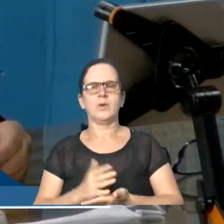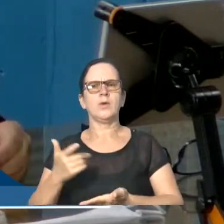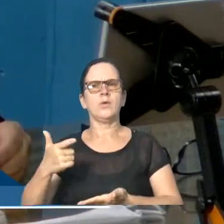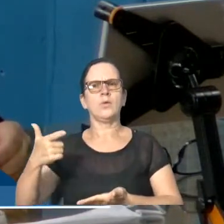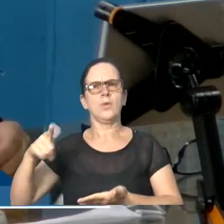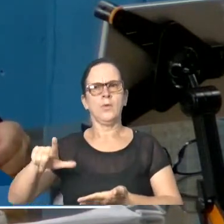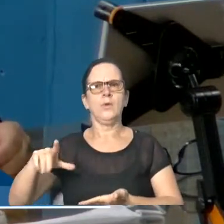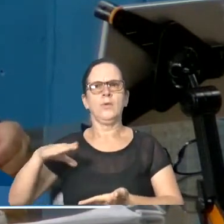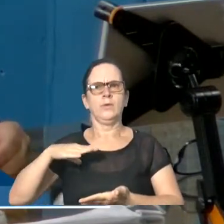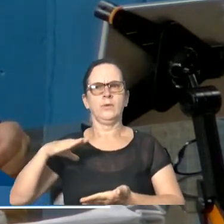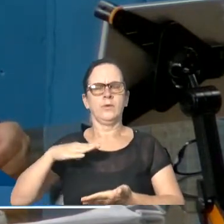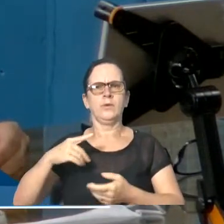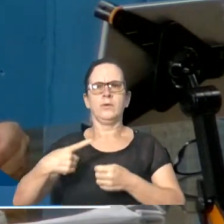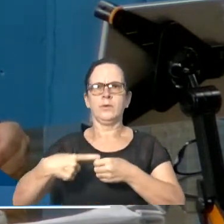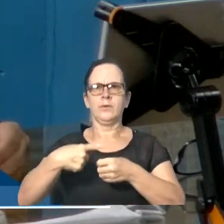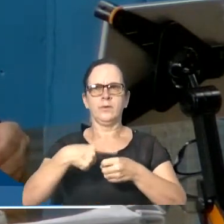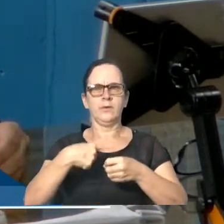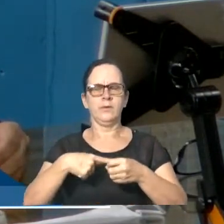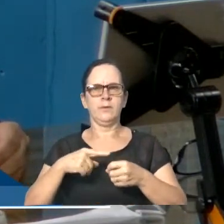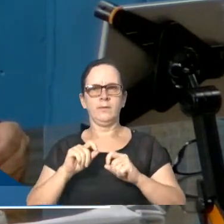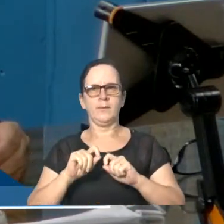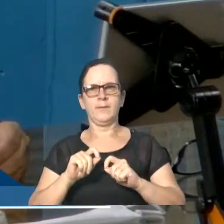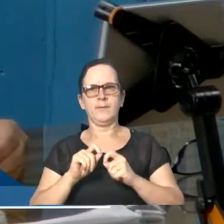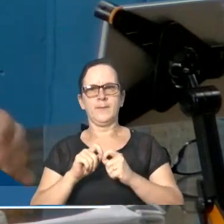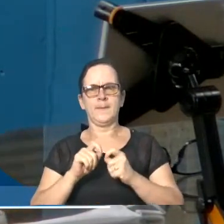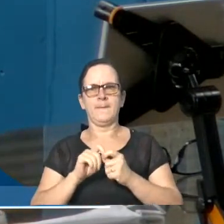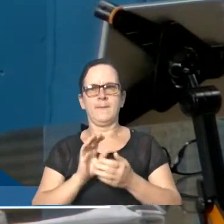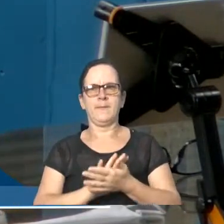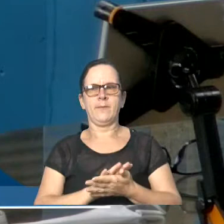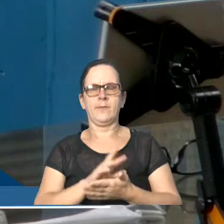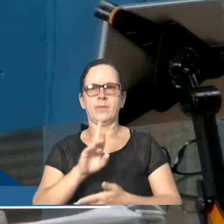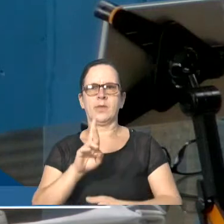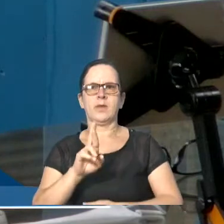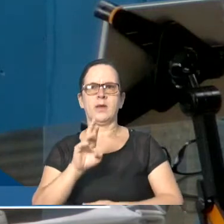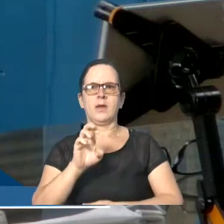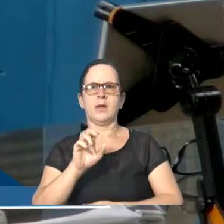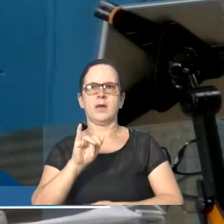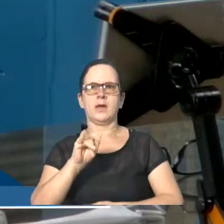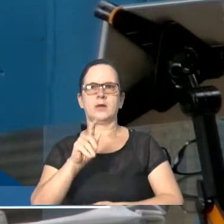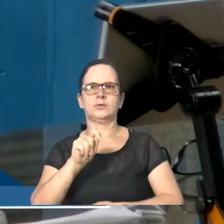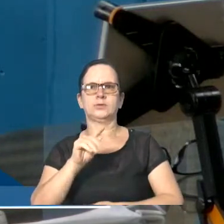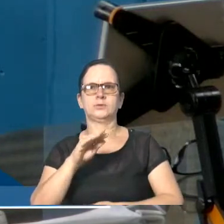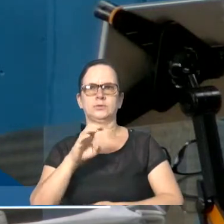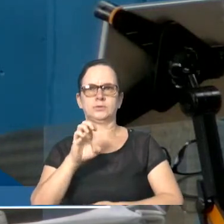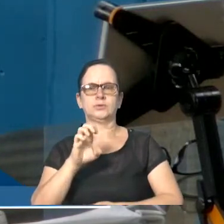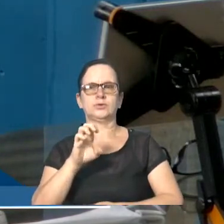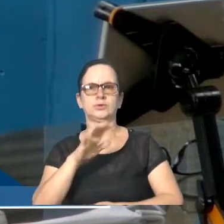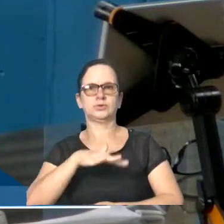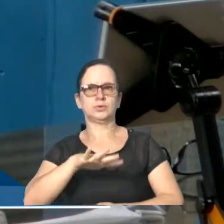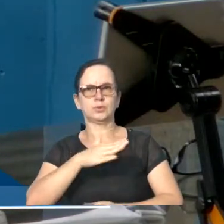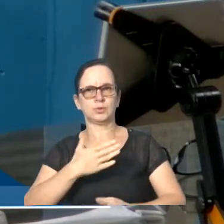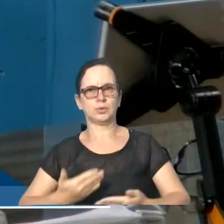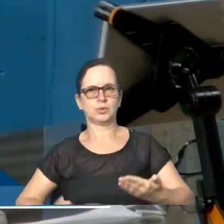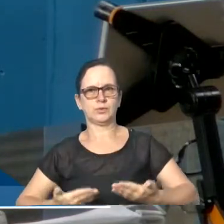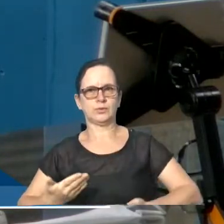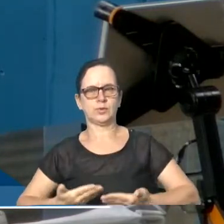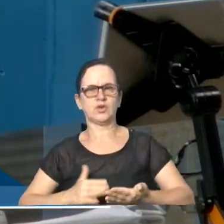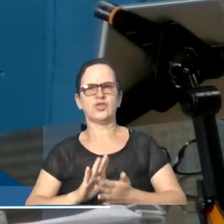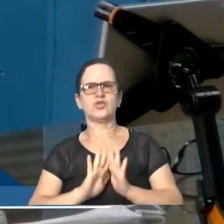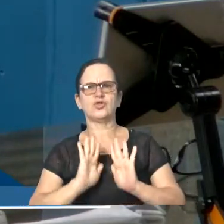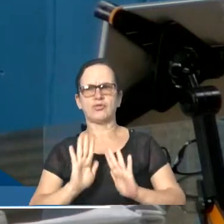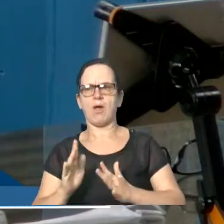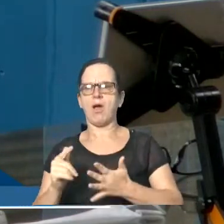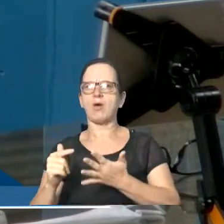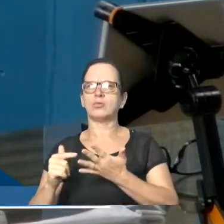vizinhos fizeram. Nada foi feito aqui ainda, vereador Tinho. Então, eu falei, lógico, conversarei com os vereadores, então, já alguns já